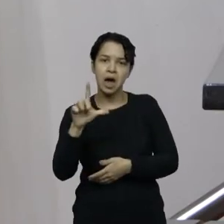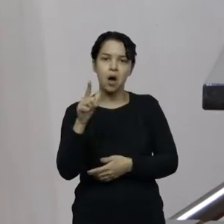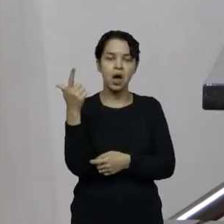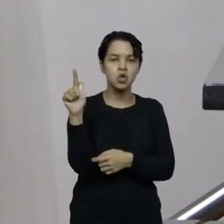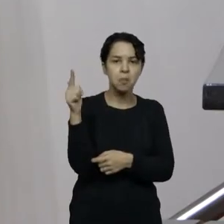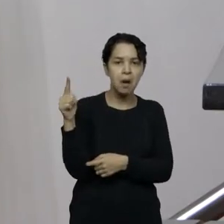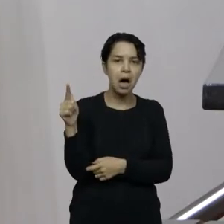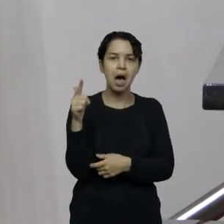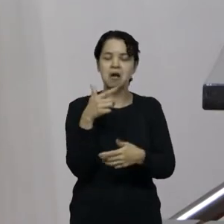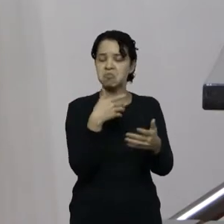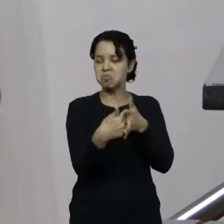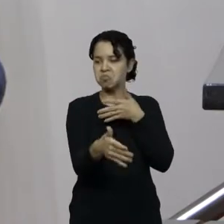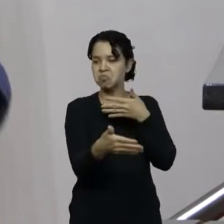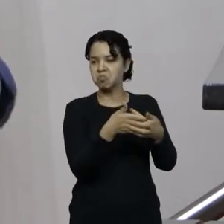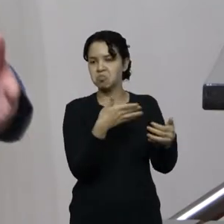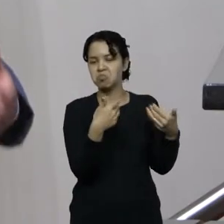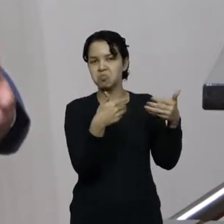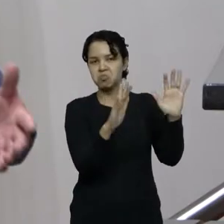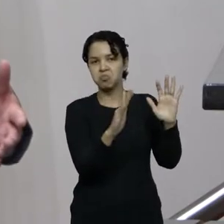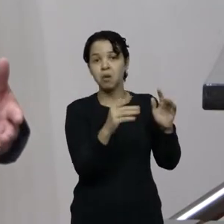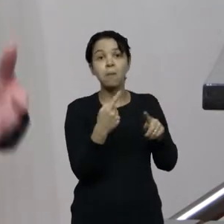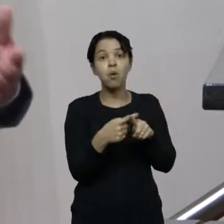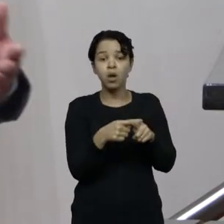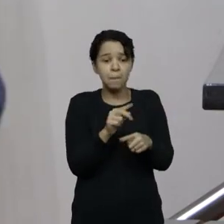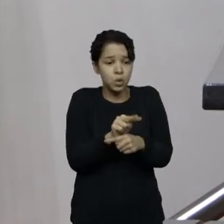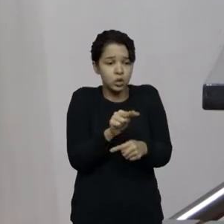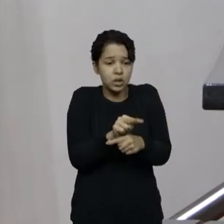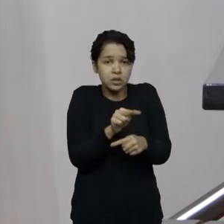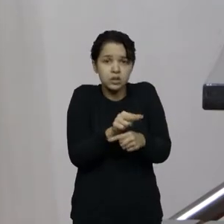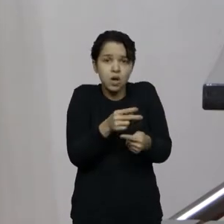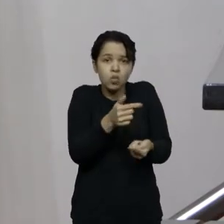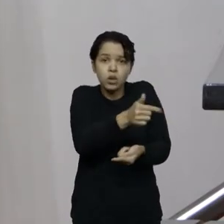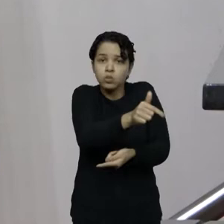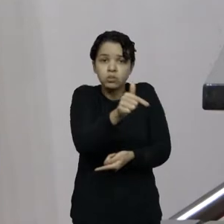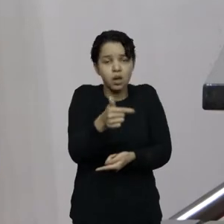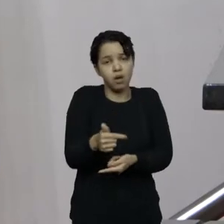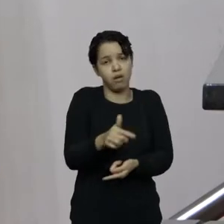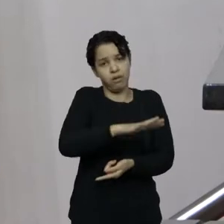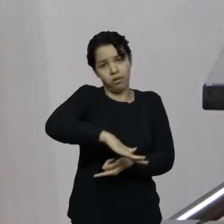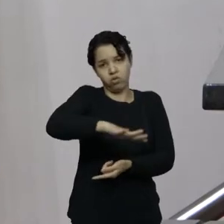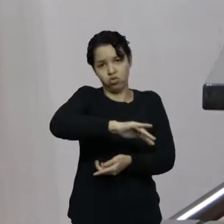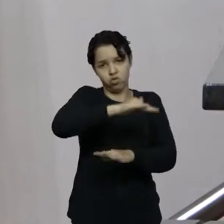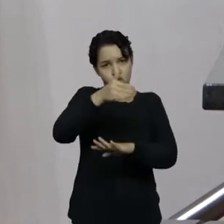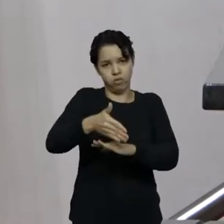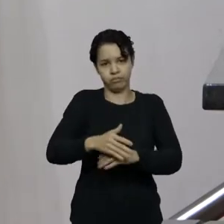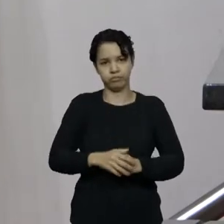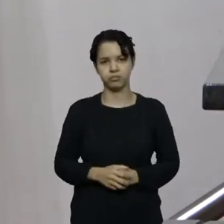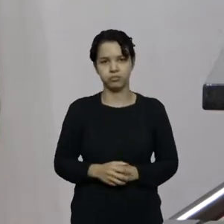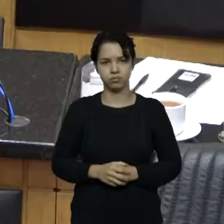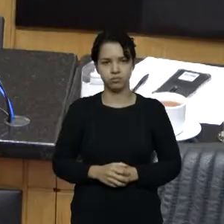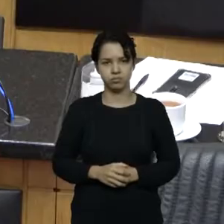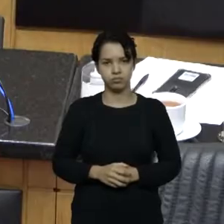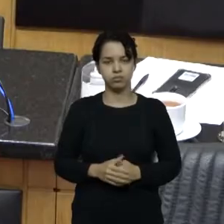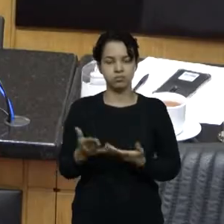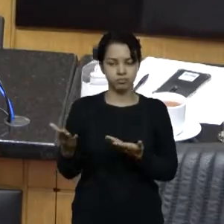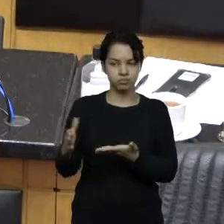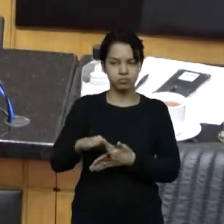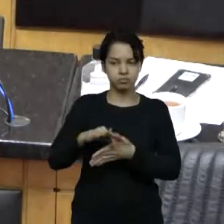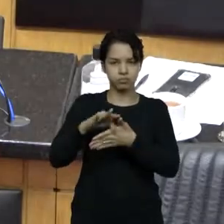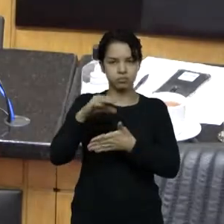dane-se porque não tem proteção de Cheias na região do Vale com a palavra o líder do governo